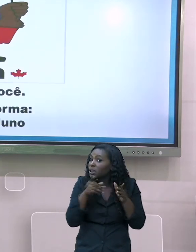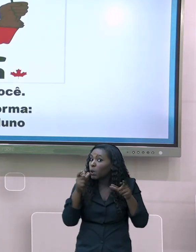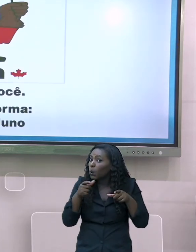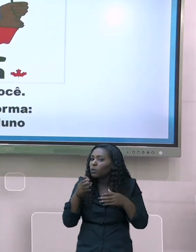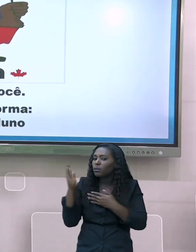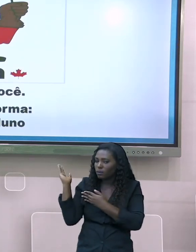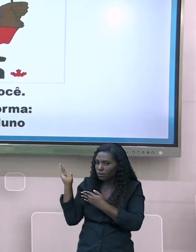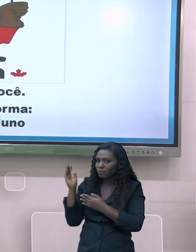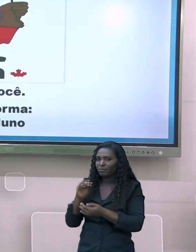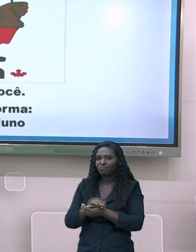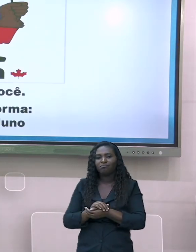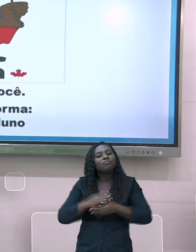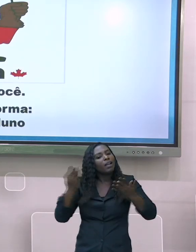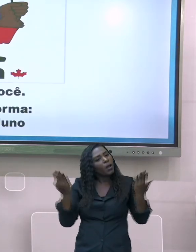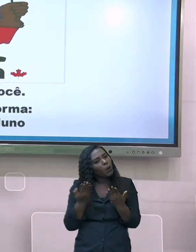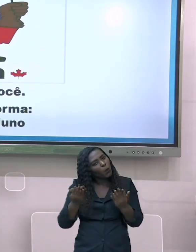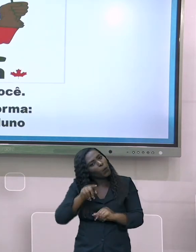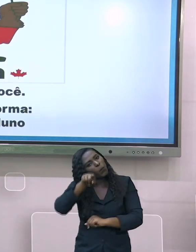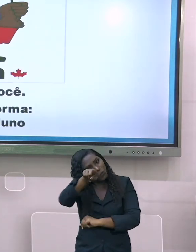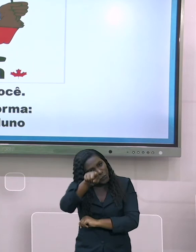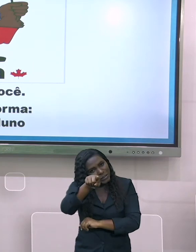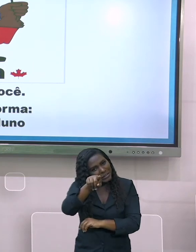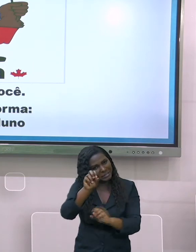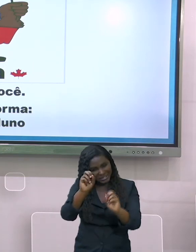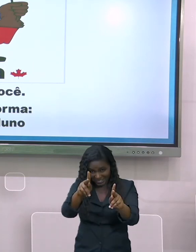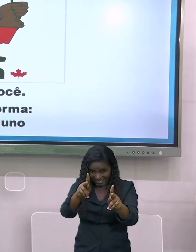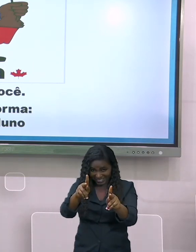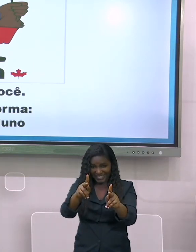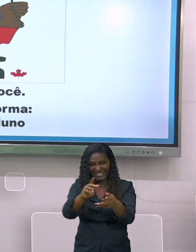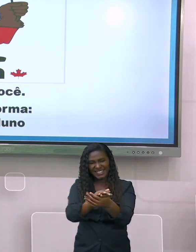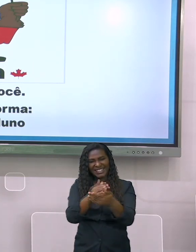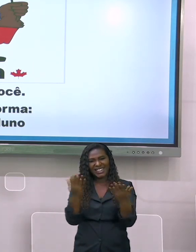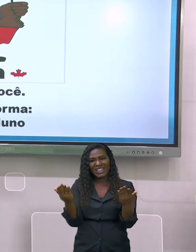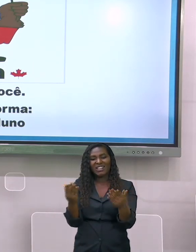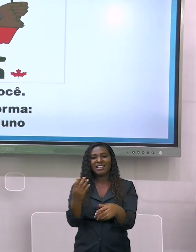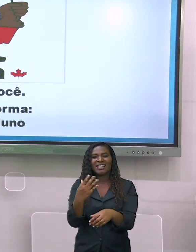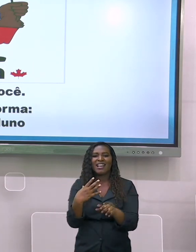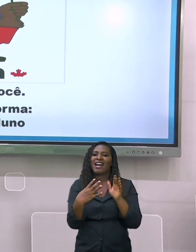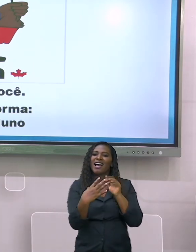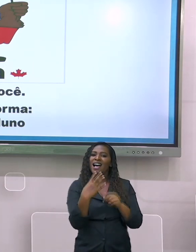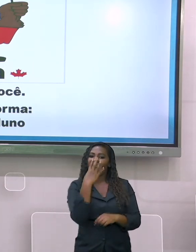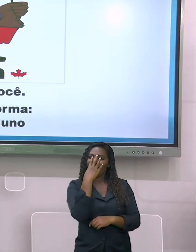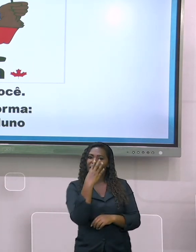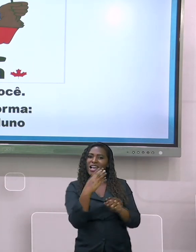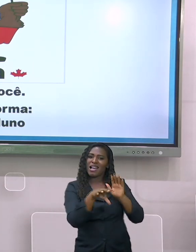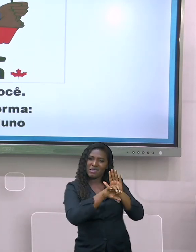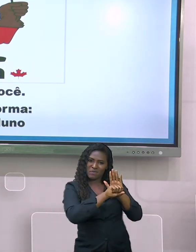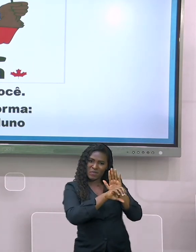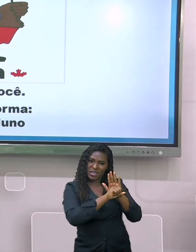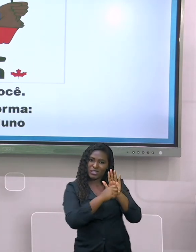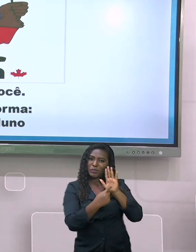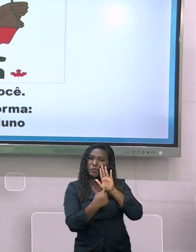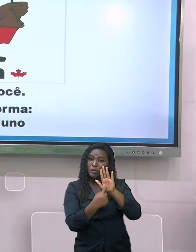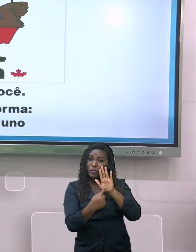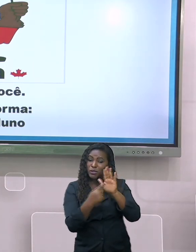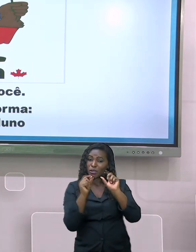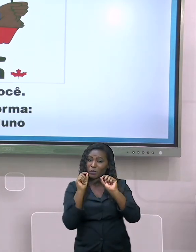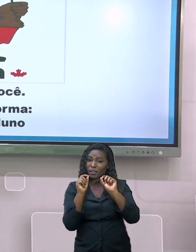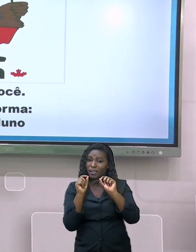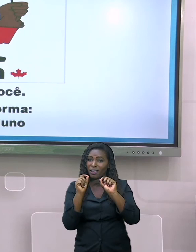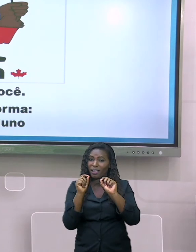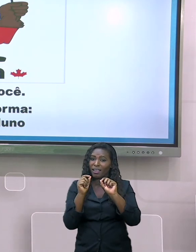agora é com você, tá certo? Essa foto aí é para mostrar o animal